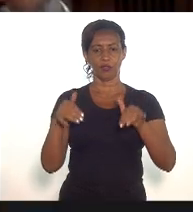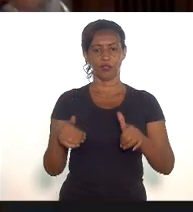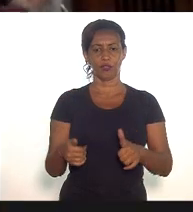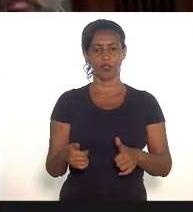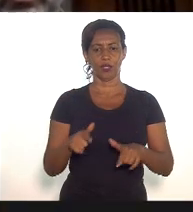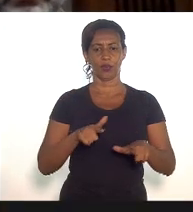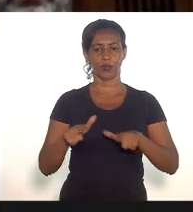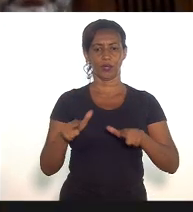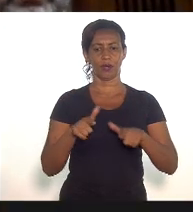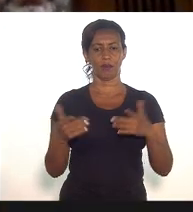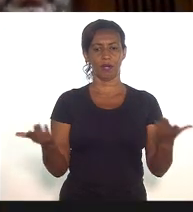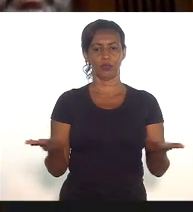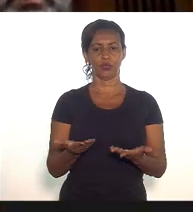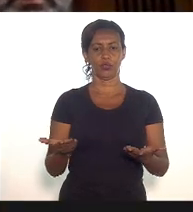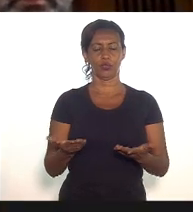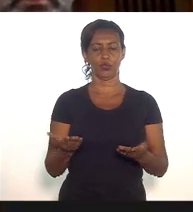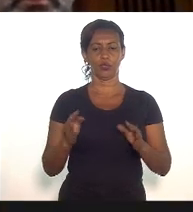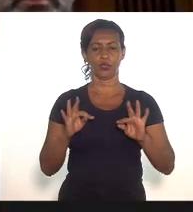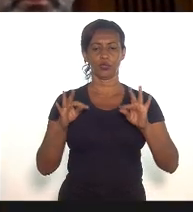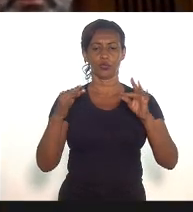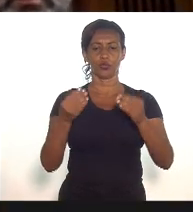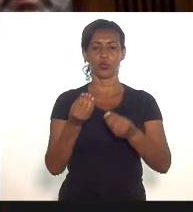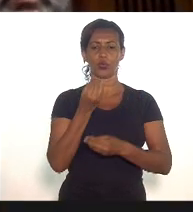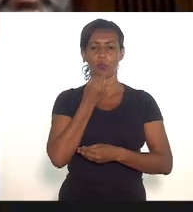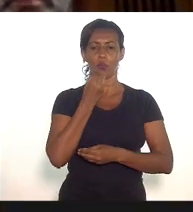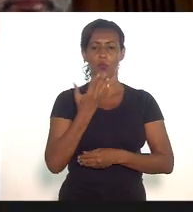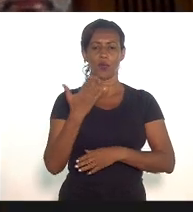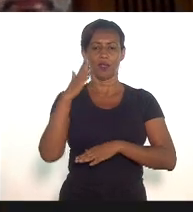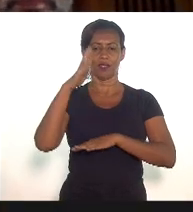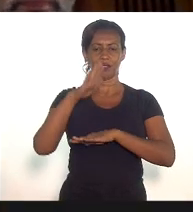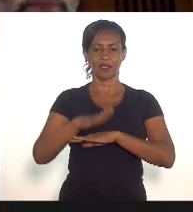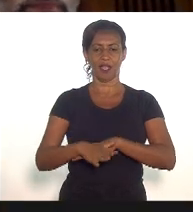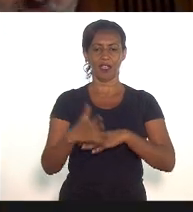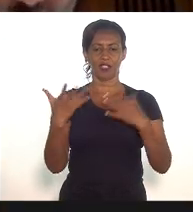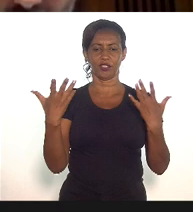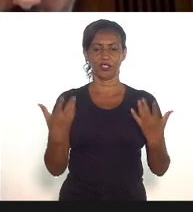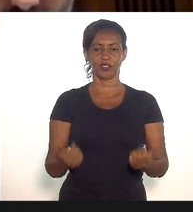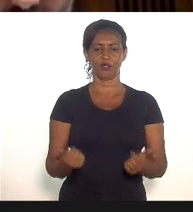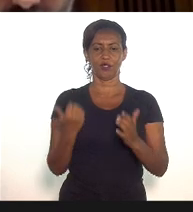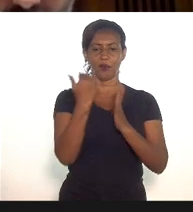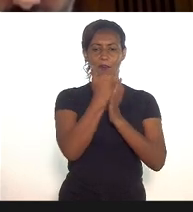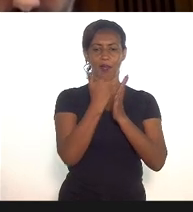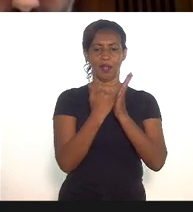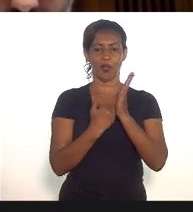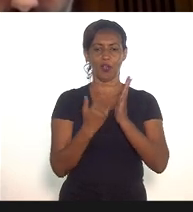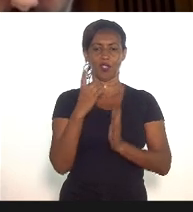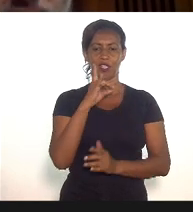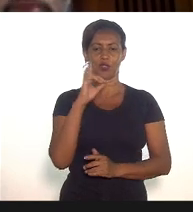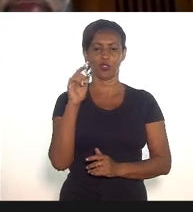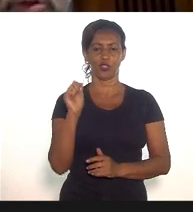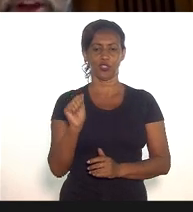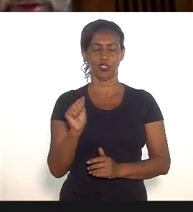os trabalhos de hoje. Tenham todos uma boa tarde e vamos para a ordem do dia.